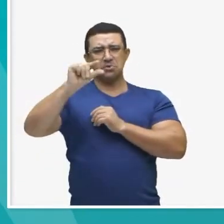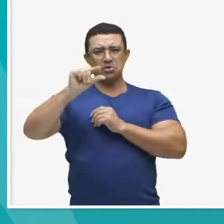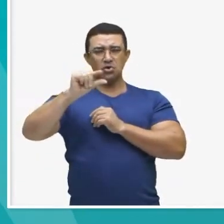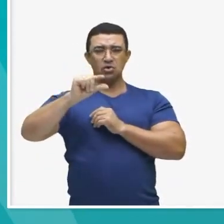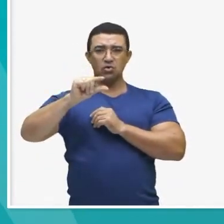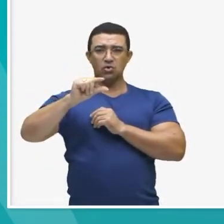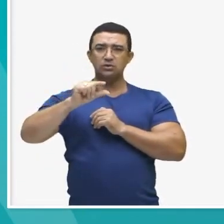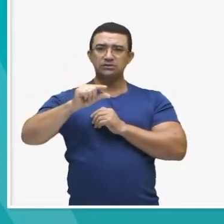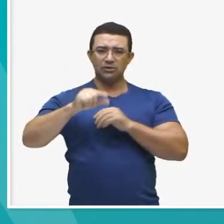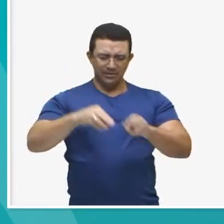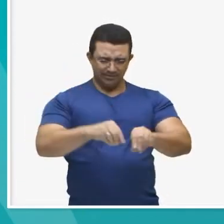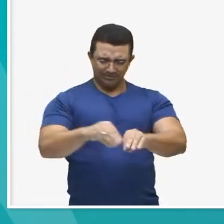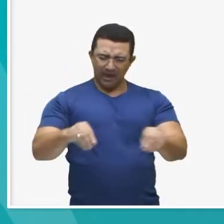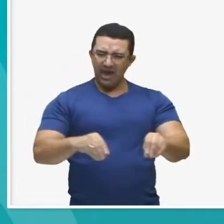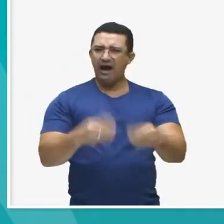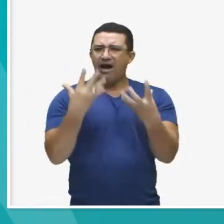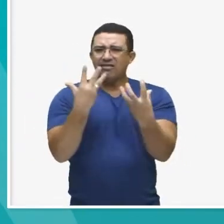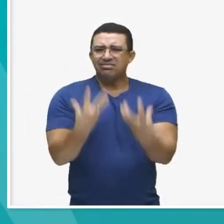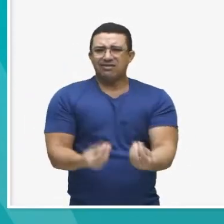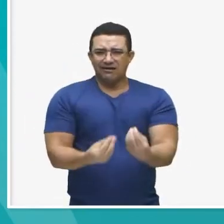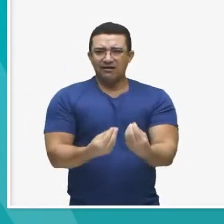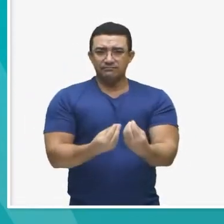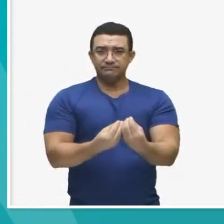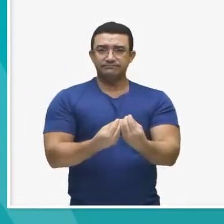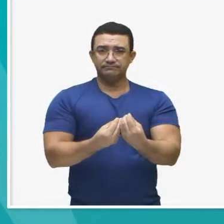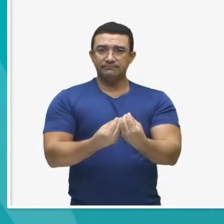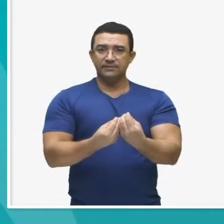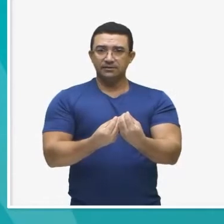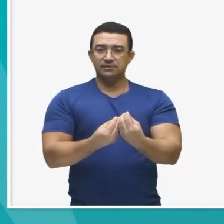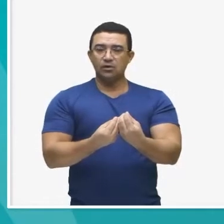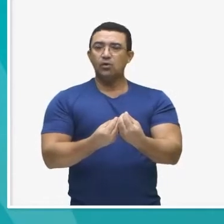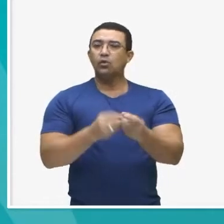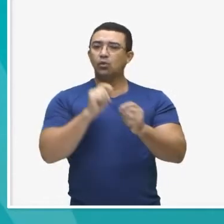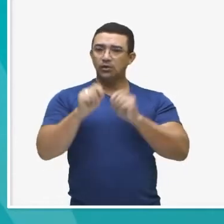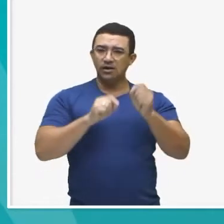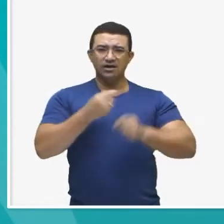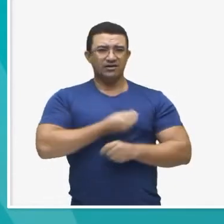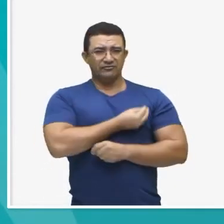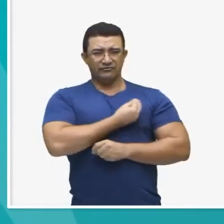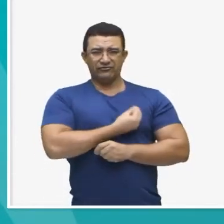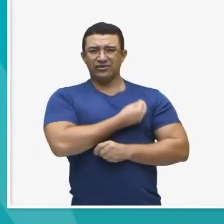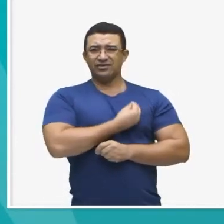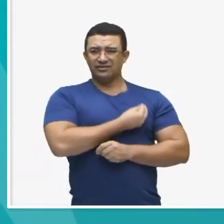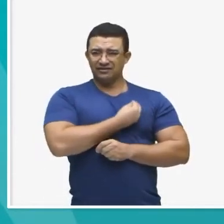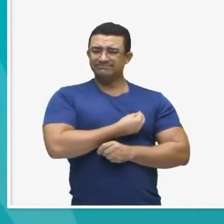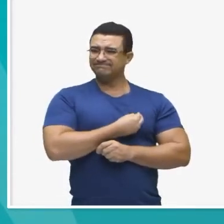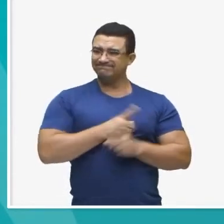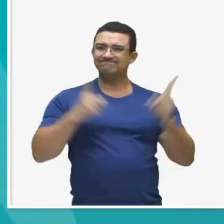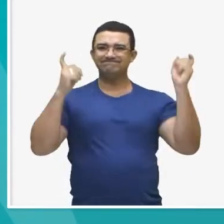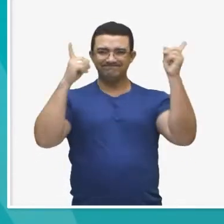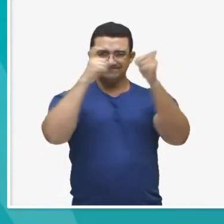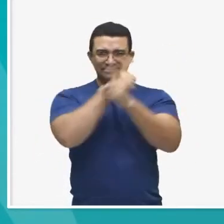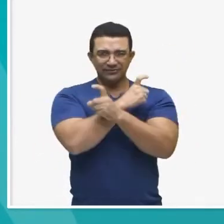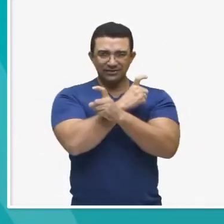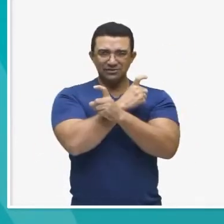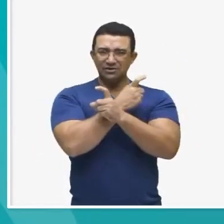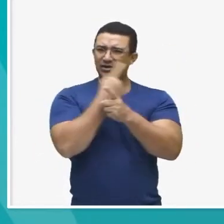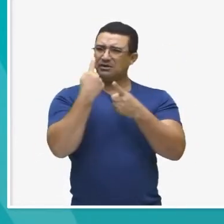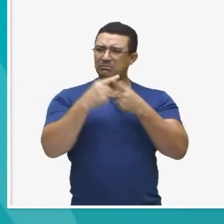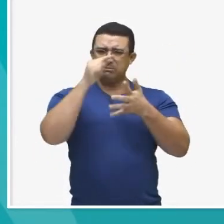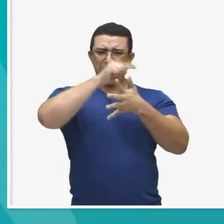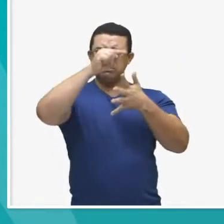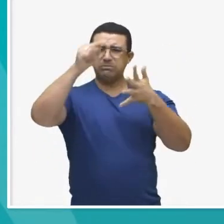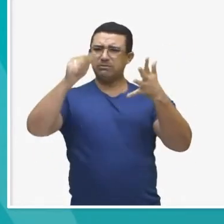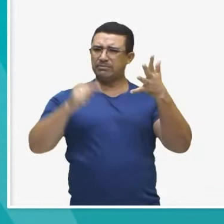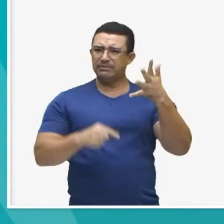mais seco. Então, é essa região onde as condições de vida são mais difíceis por tantas questões que a gente já